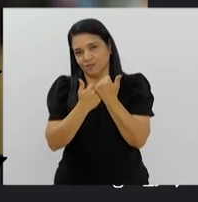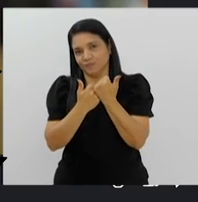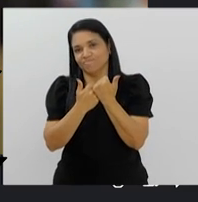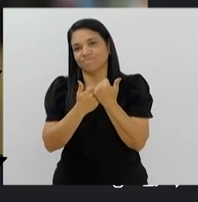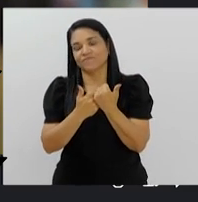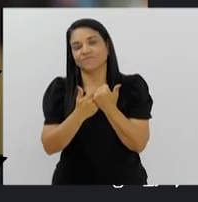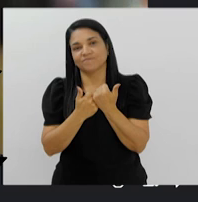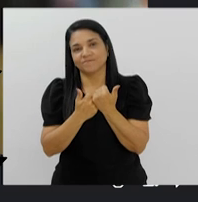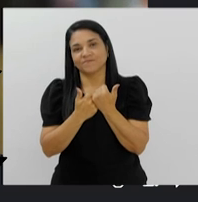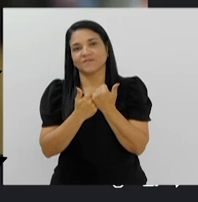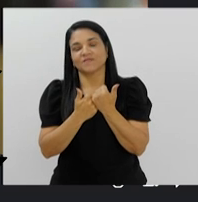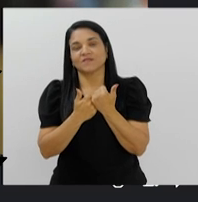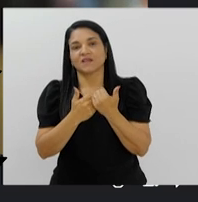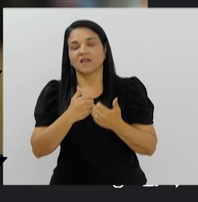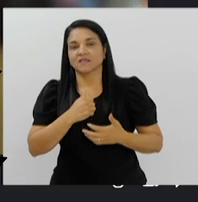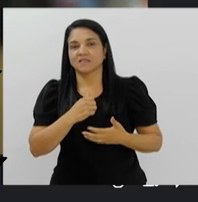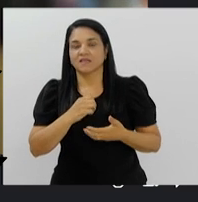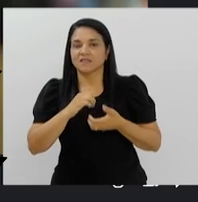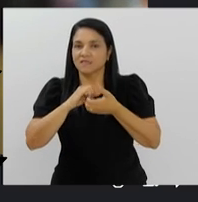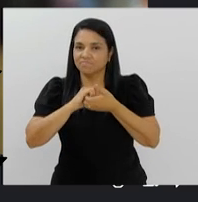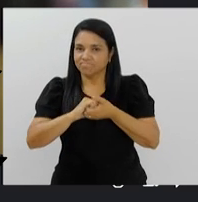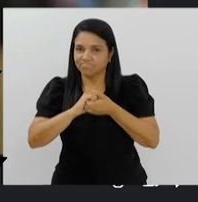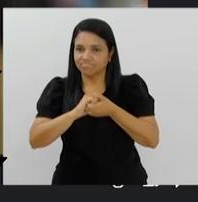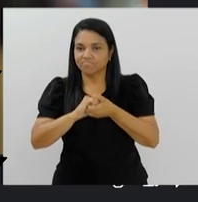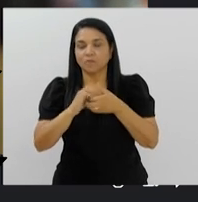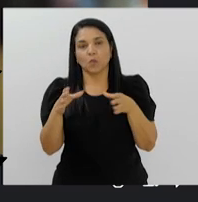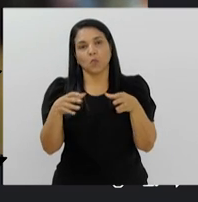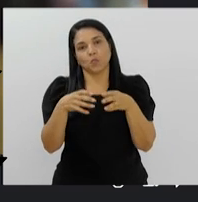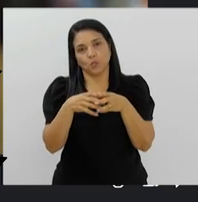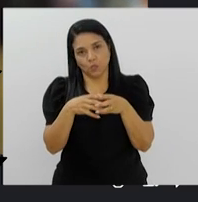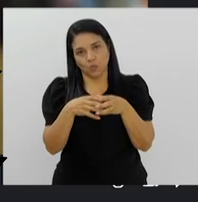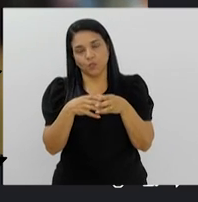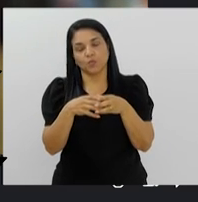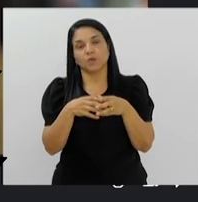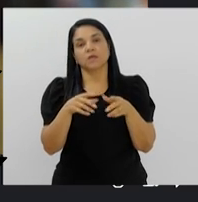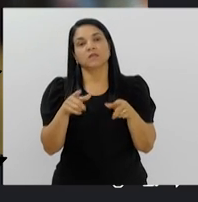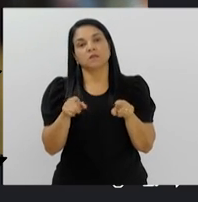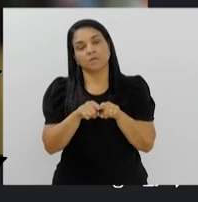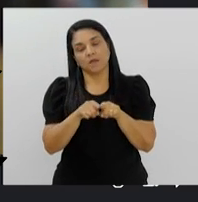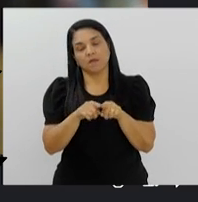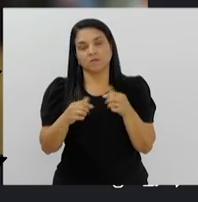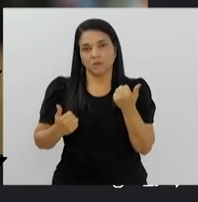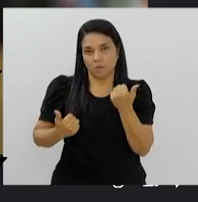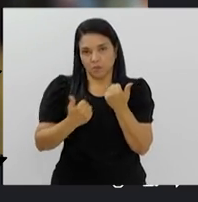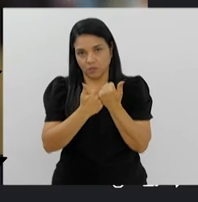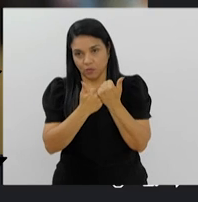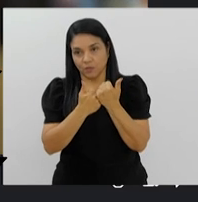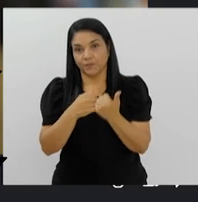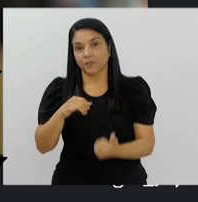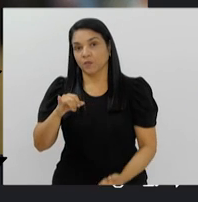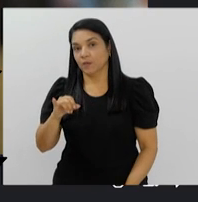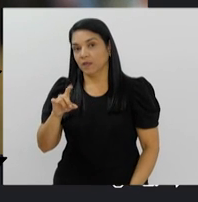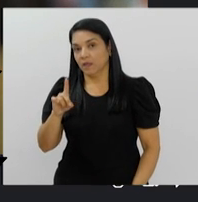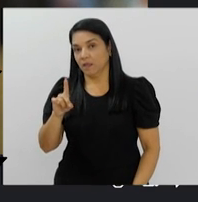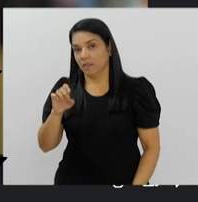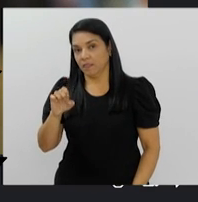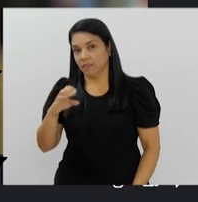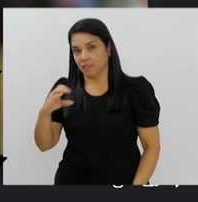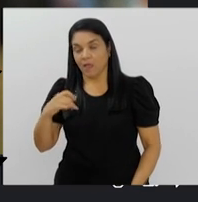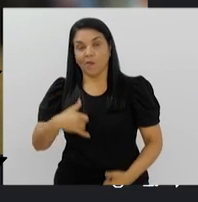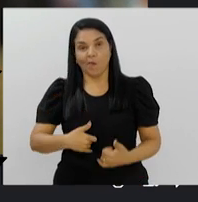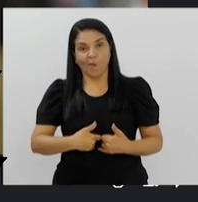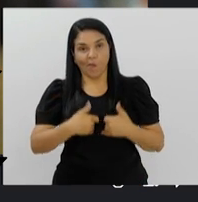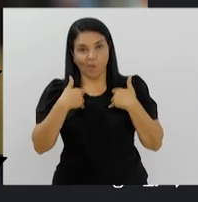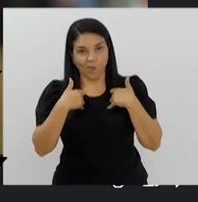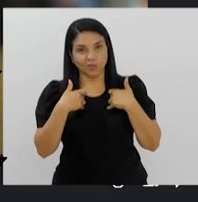saudação eh para a nossa equipe e os nossos apoiadores eh o IDC também tem muito orgulho de ter feito parte